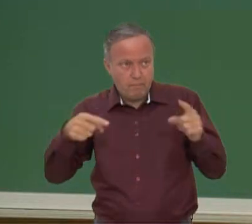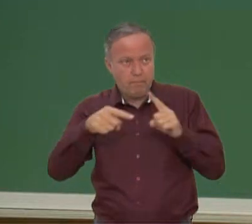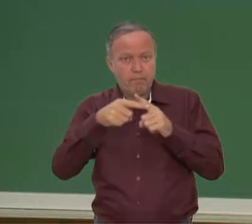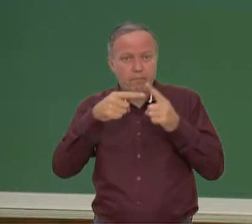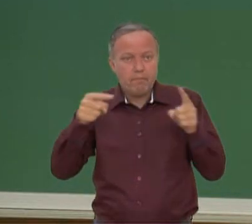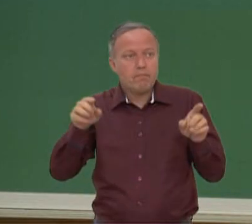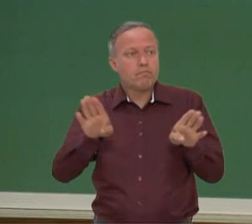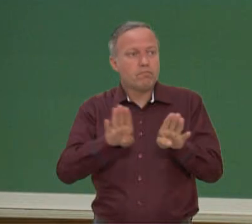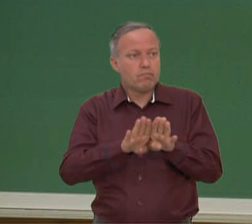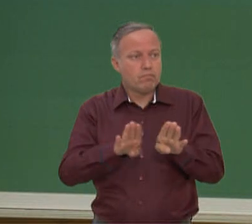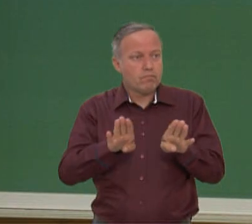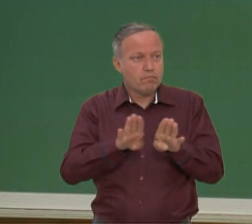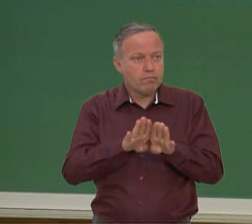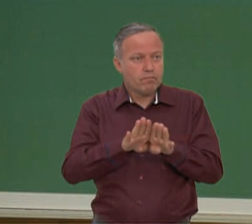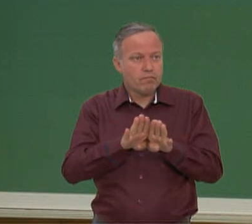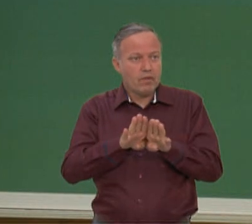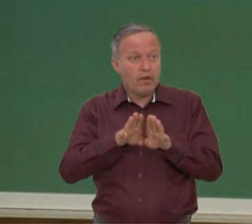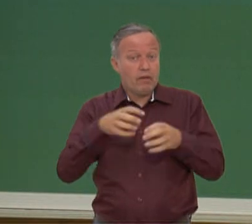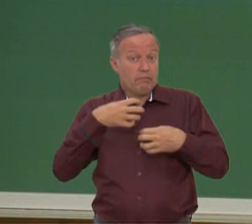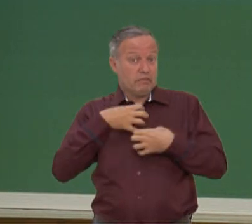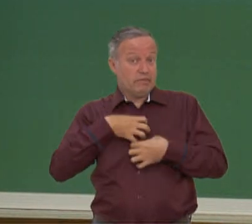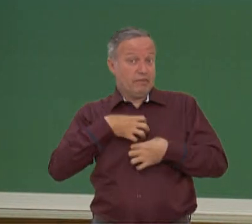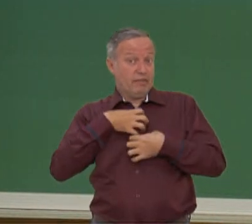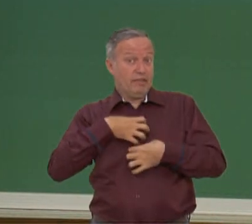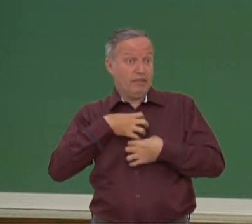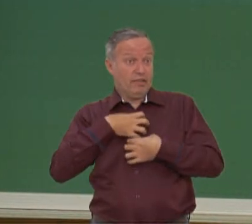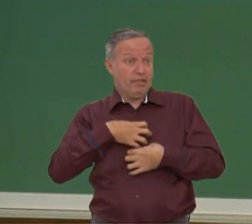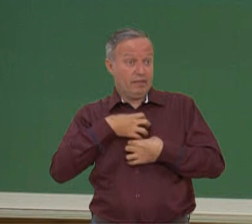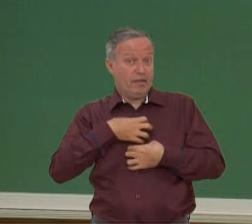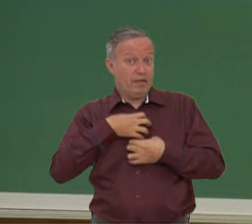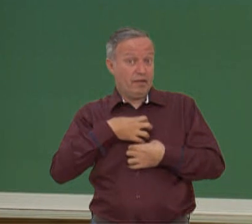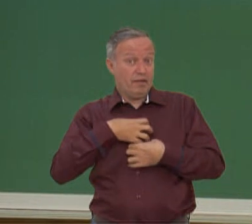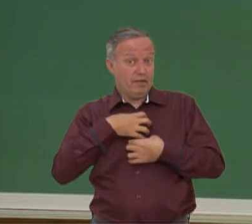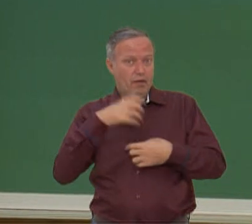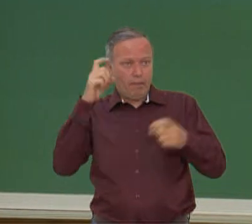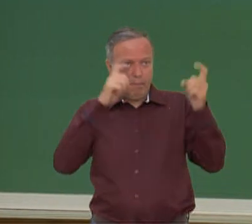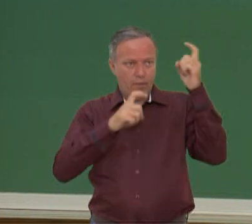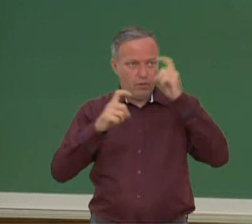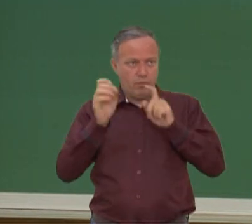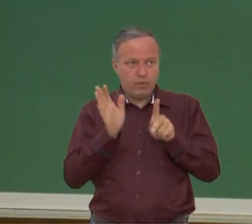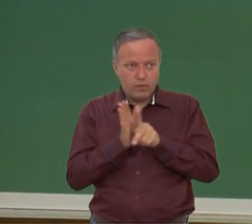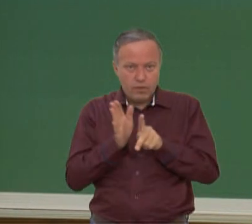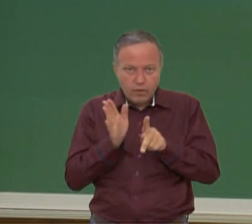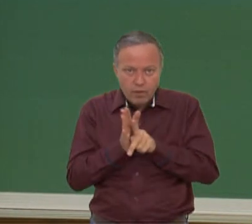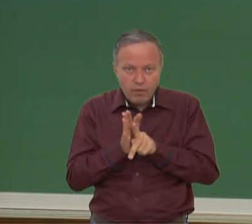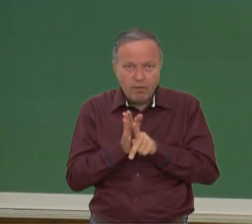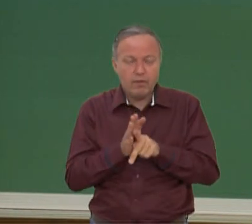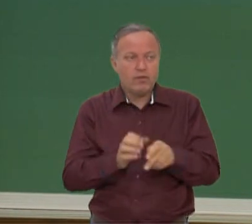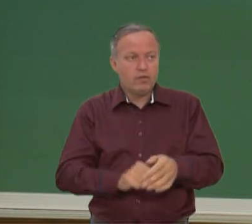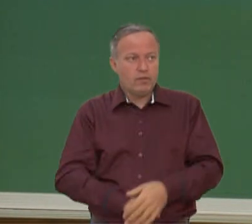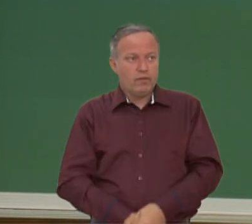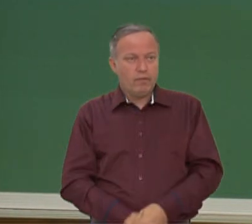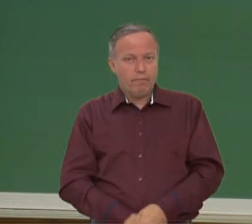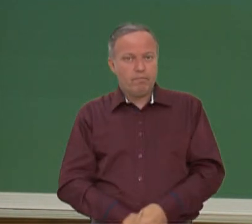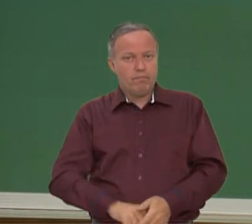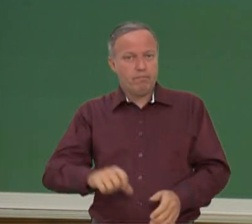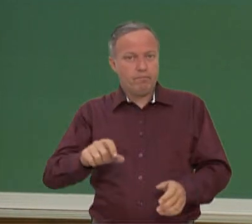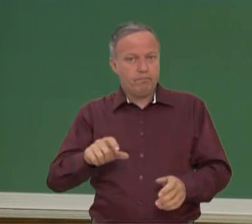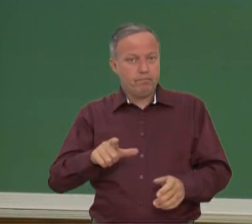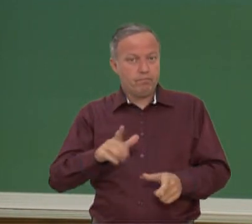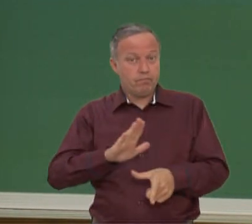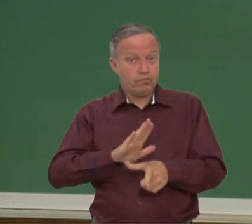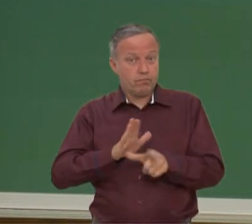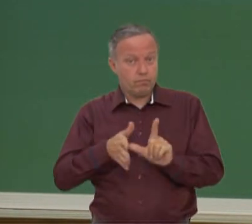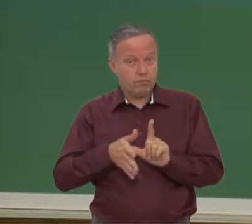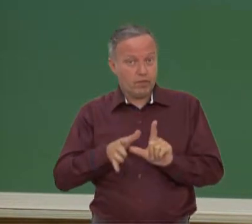veja, até a Segunda Guerra, até a Guerra Fria, perdão. Nós tínhamos ali dois polos de